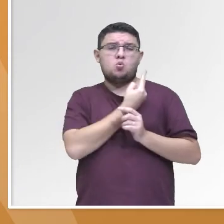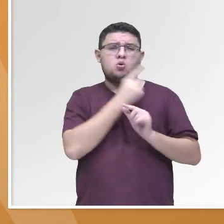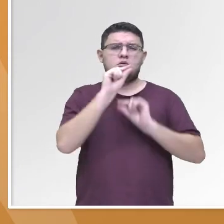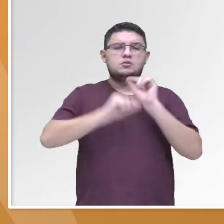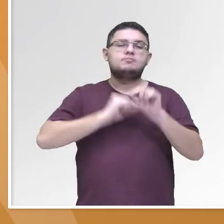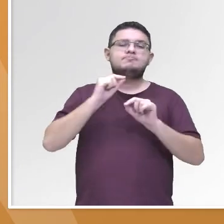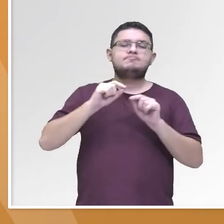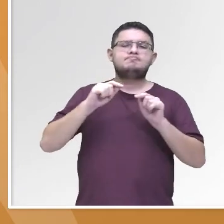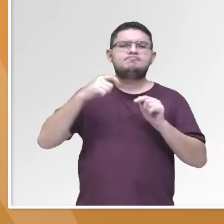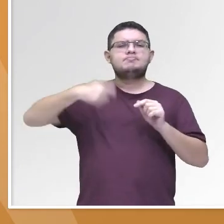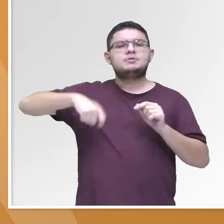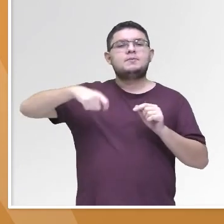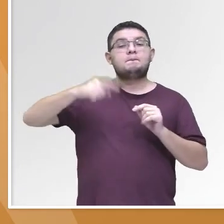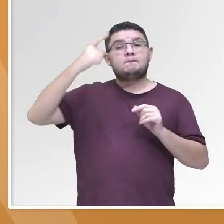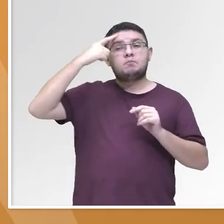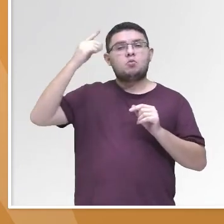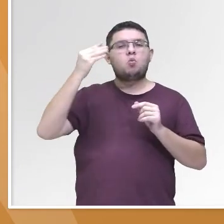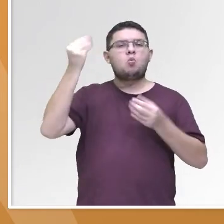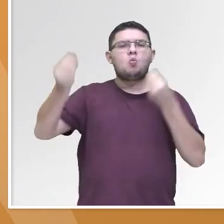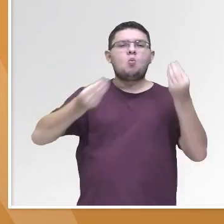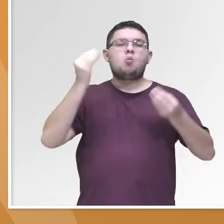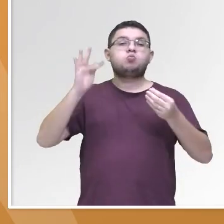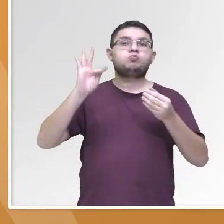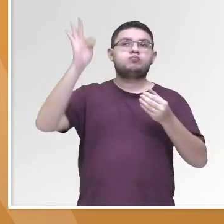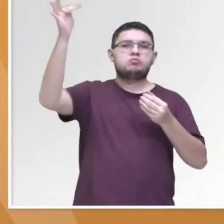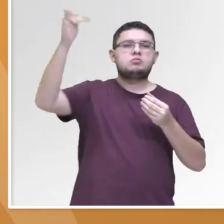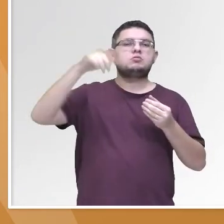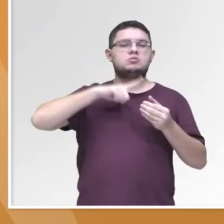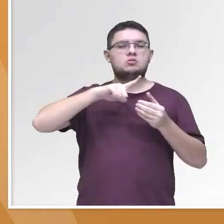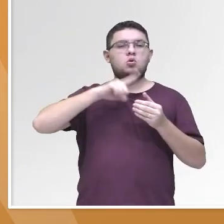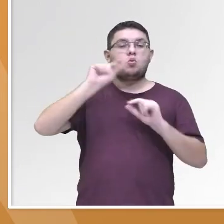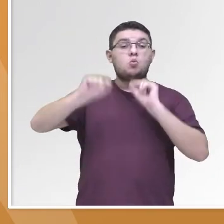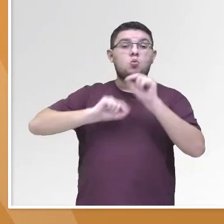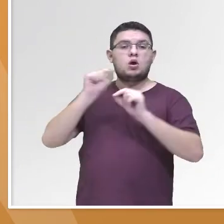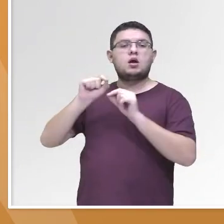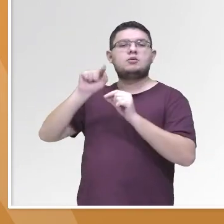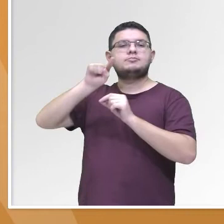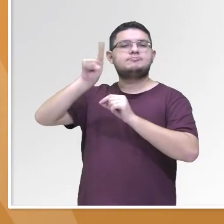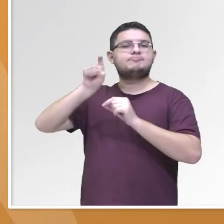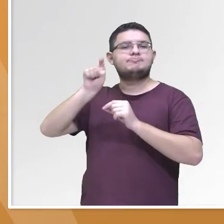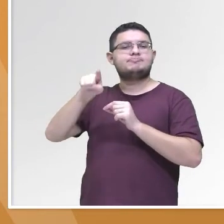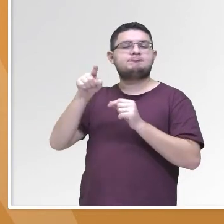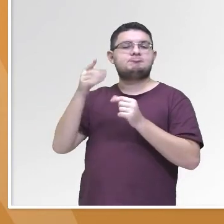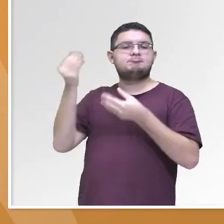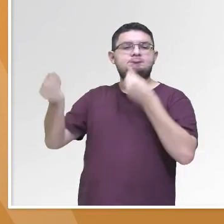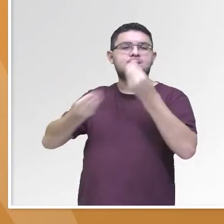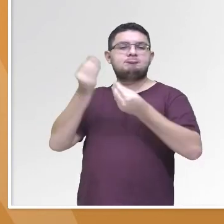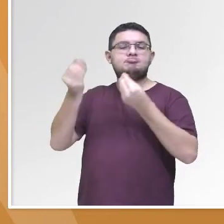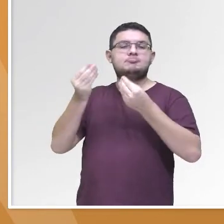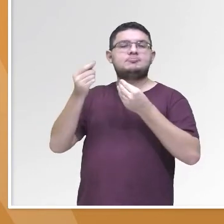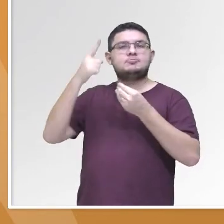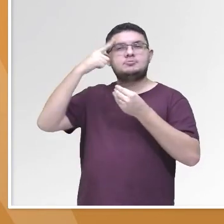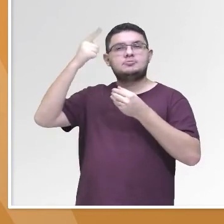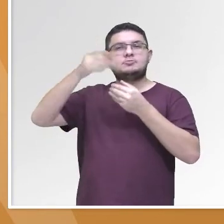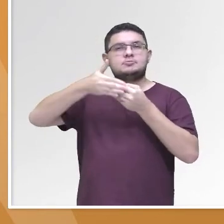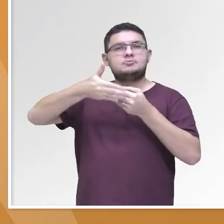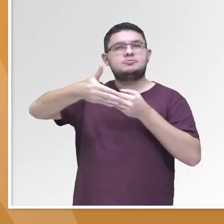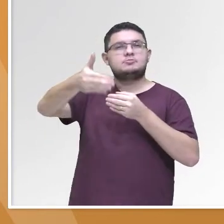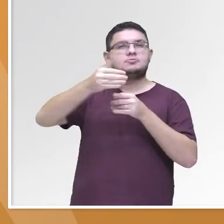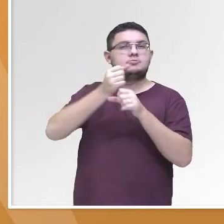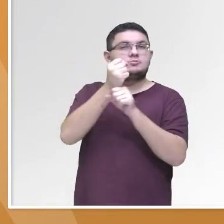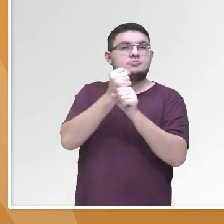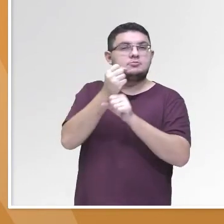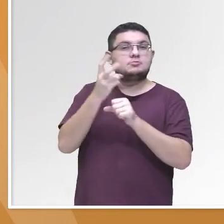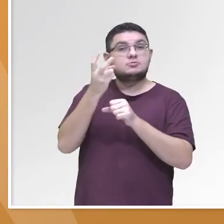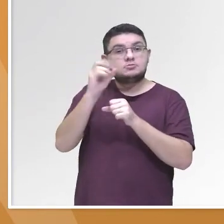pensar no futuro, né? Então fica aí alguns questionamentos para a gente, né? Será que daqui a uns 50, 100 anos, né?